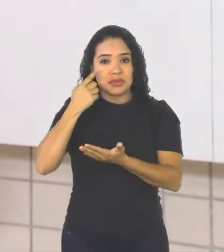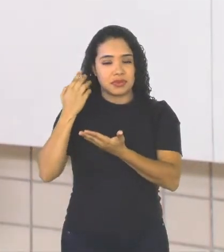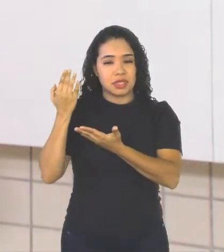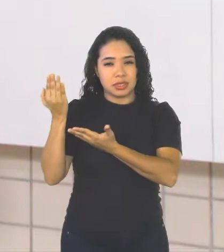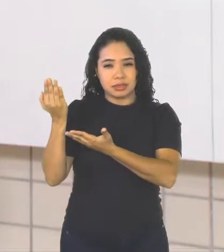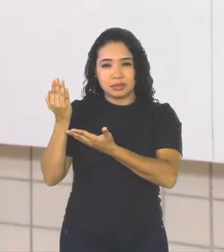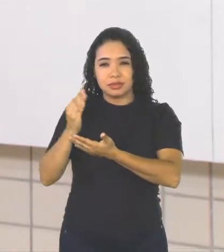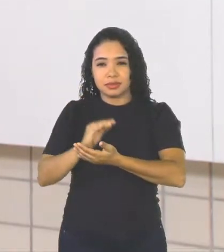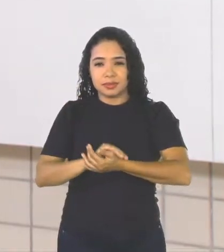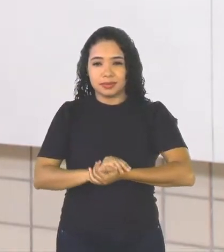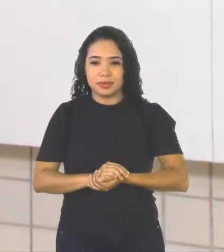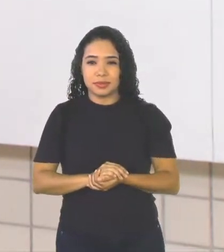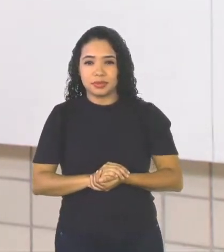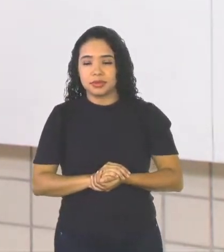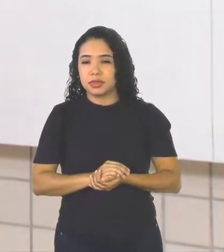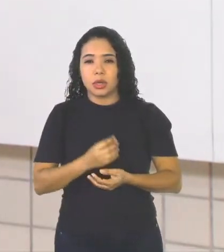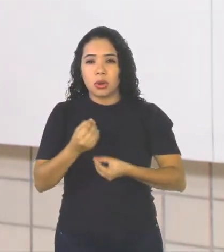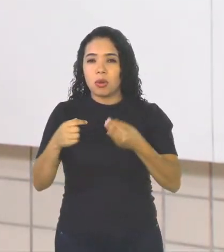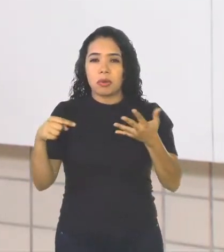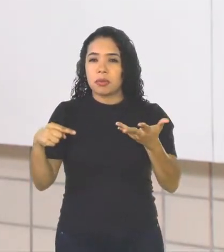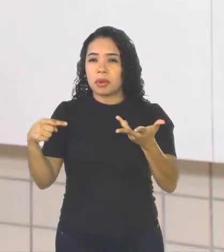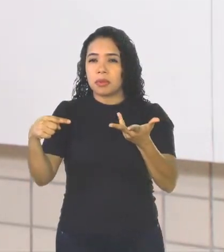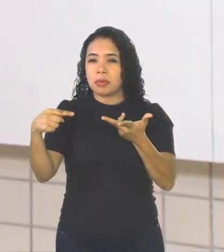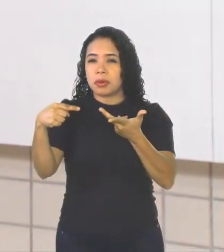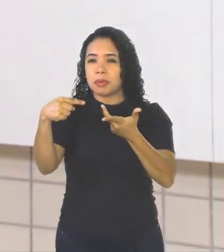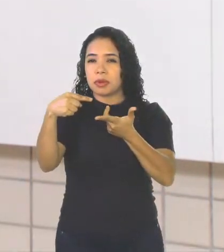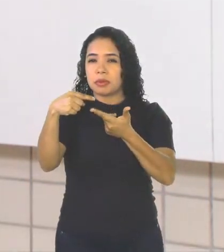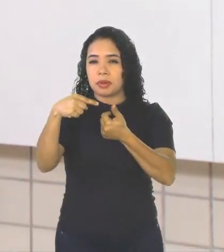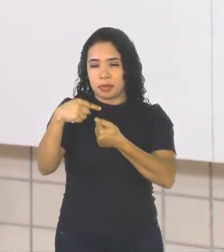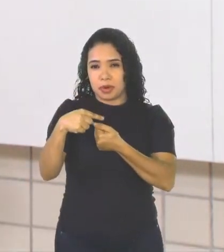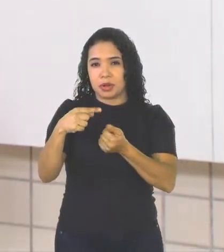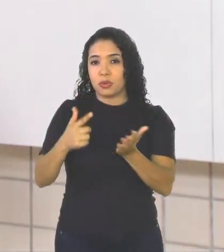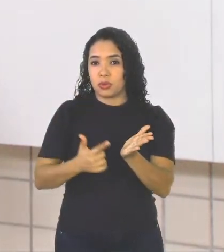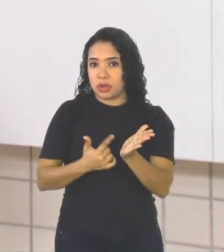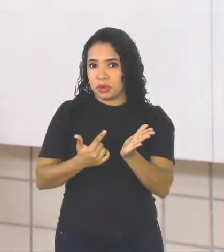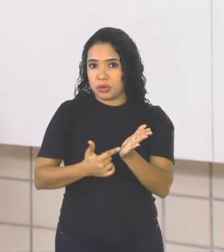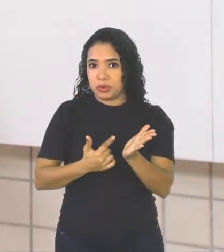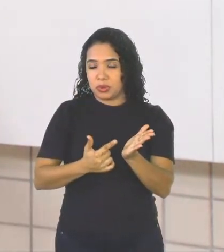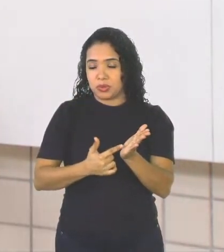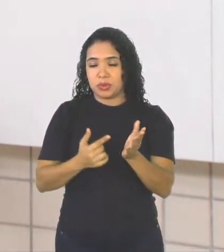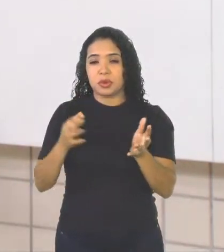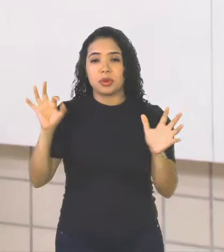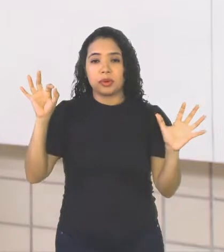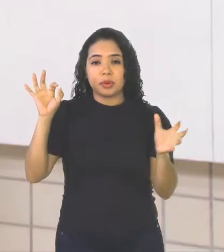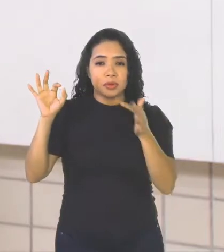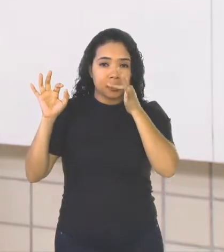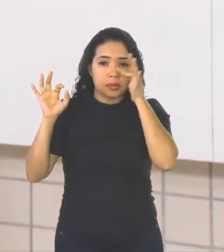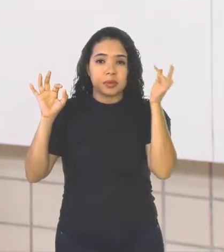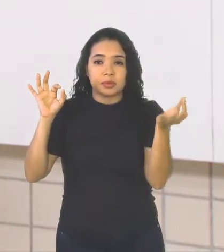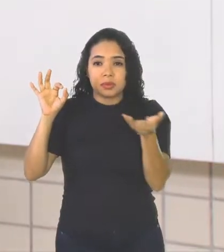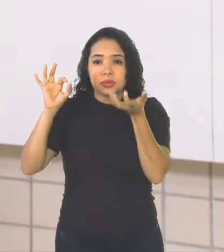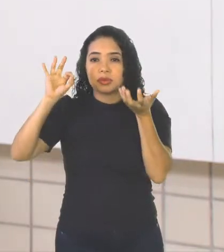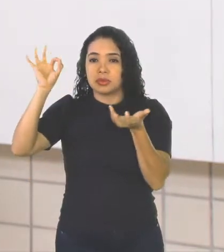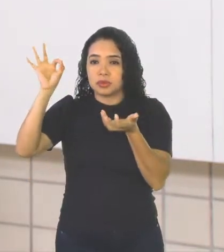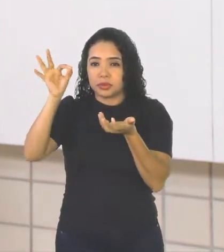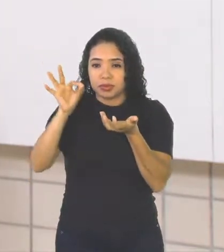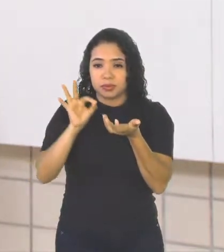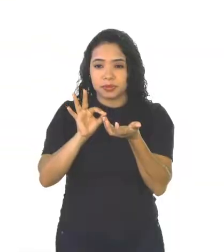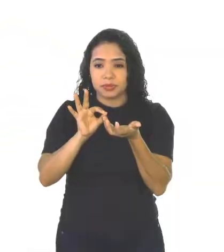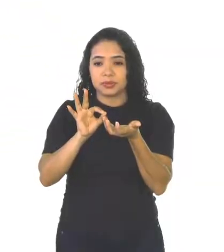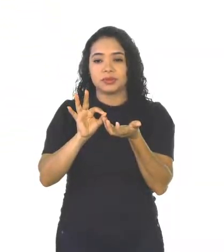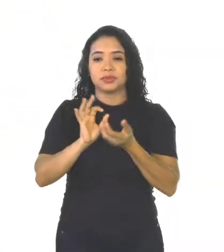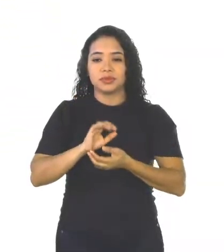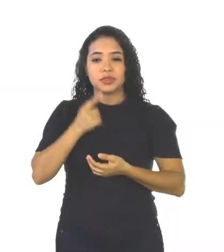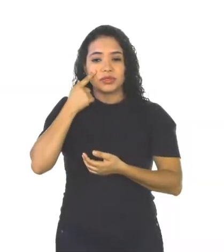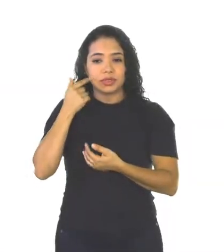dados da obra. Que obra? Essa obra literária, A Beija-Flor e o Girassol. Olha aí na tela de